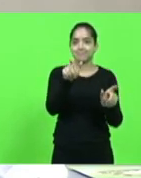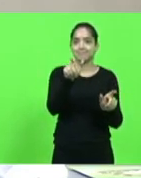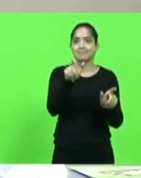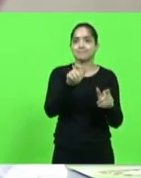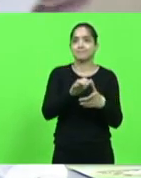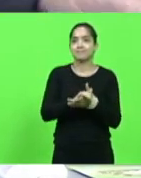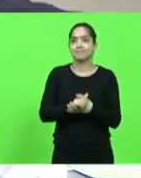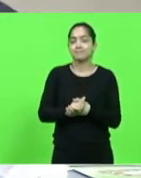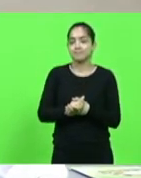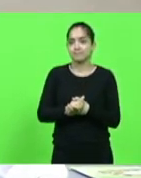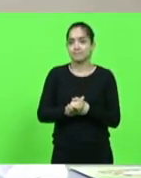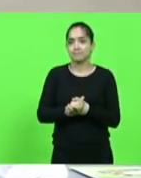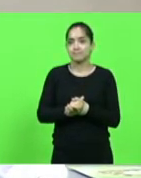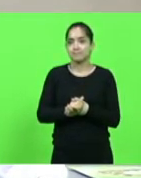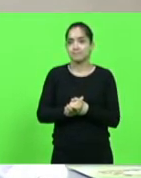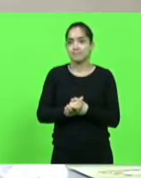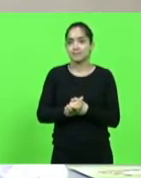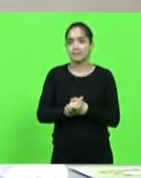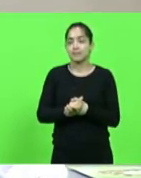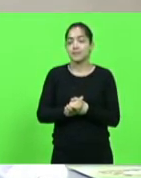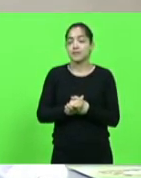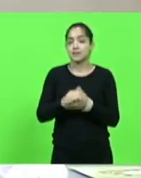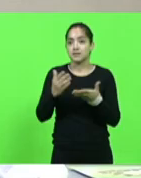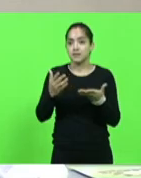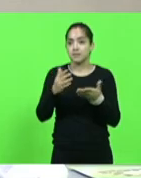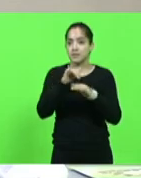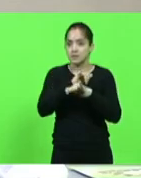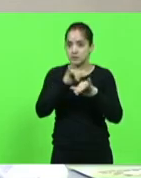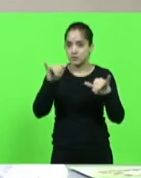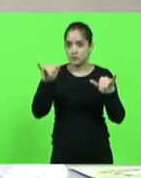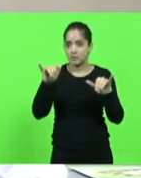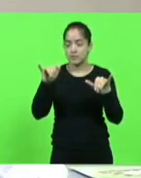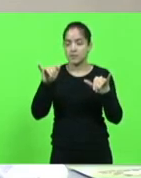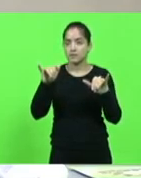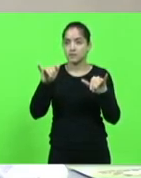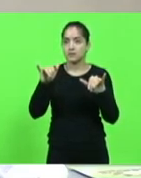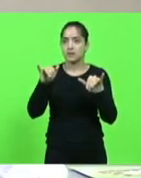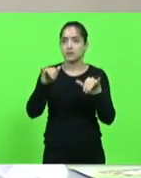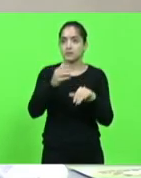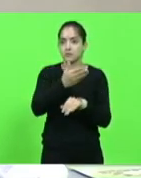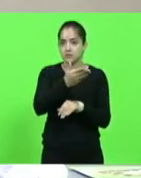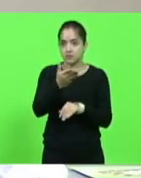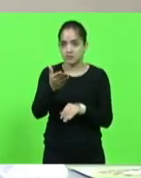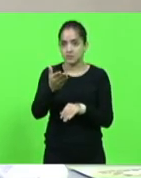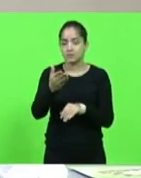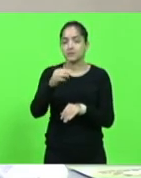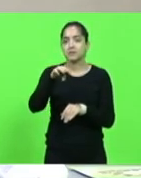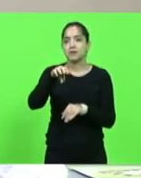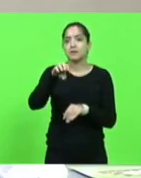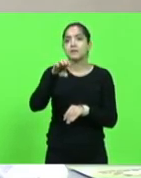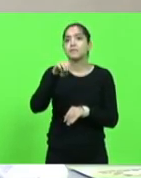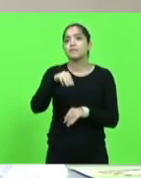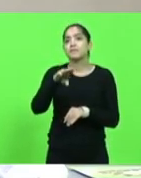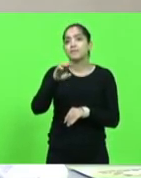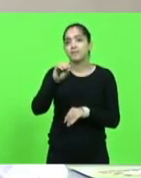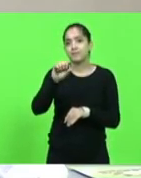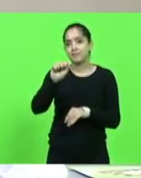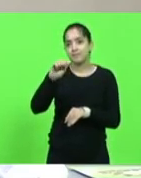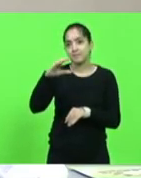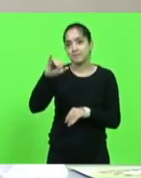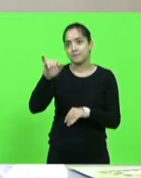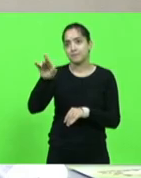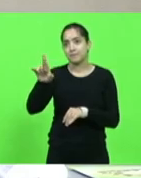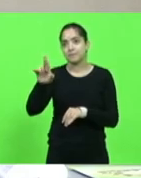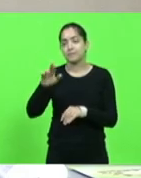e gostaria também de deixar uma mensagem aqui ao querido irmão Moacir Pereira. Trago aqui um